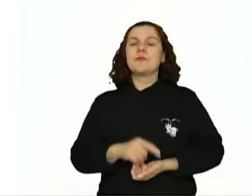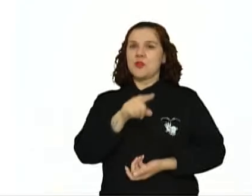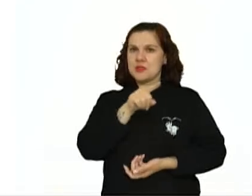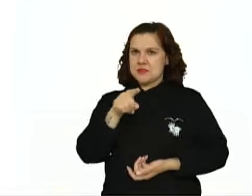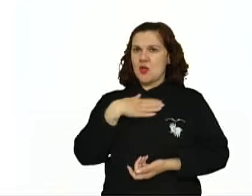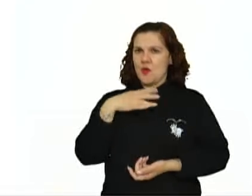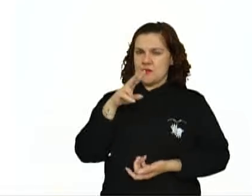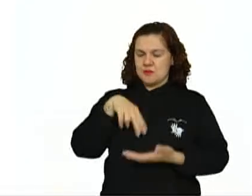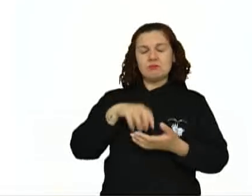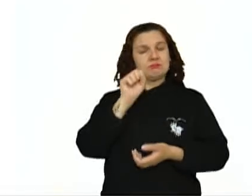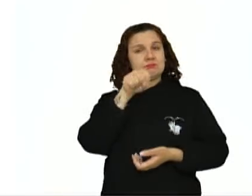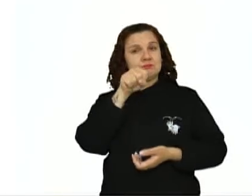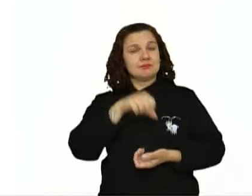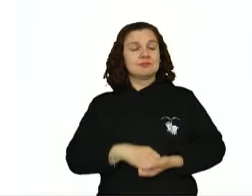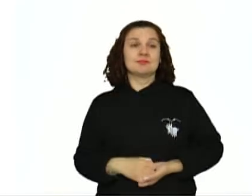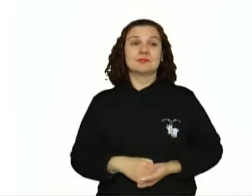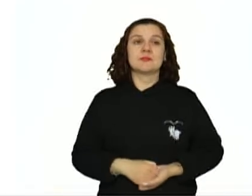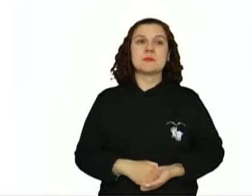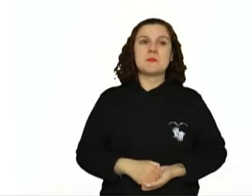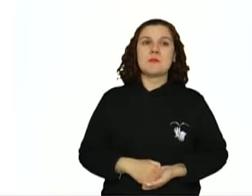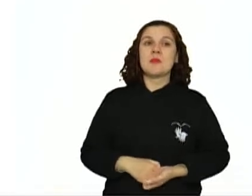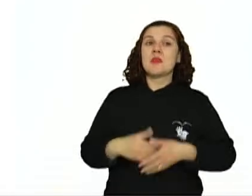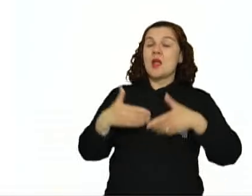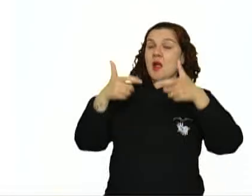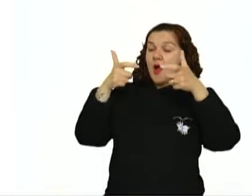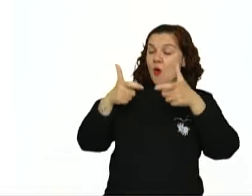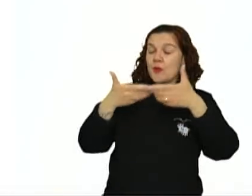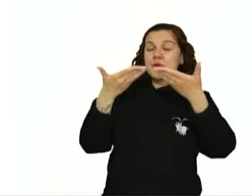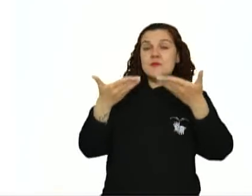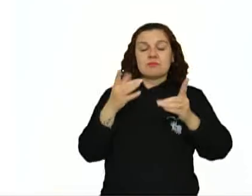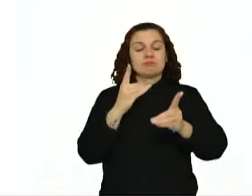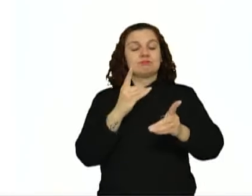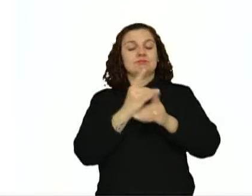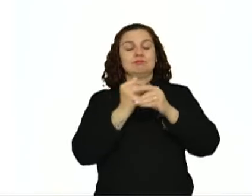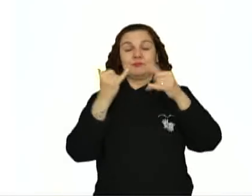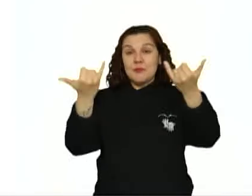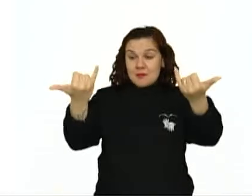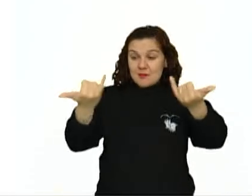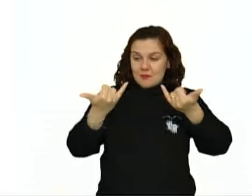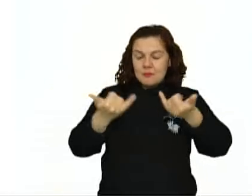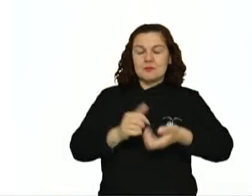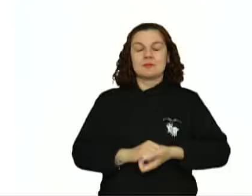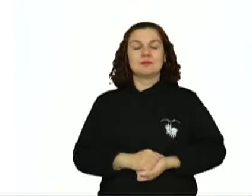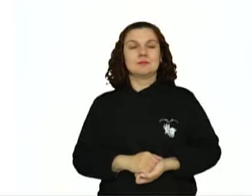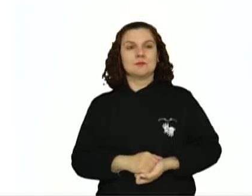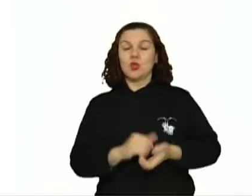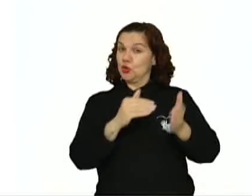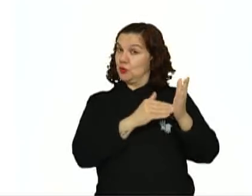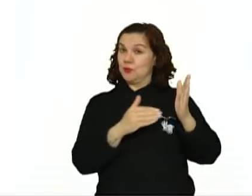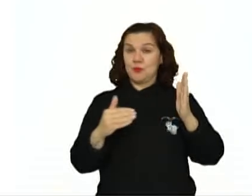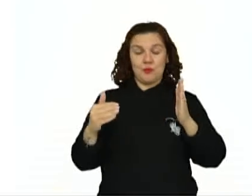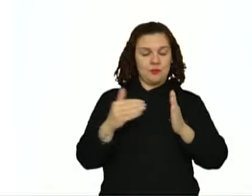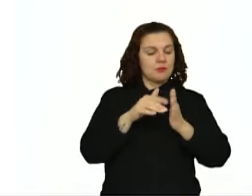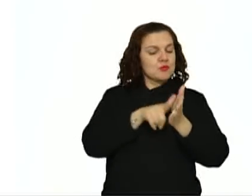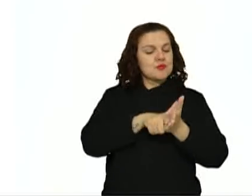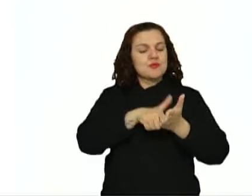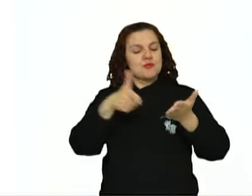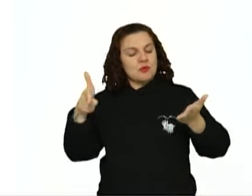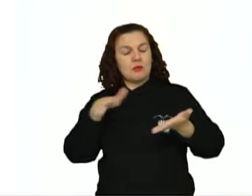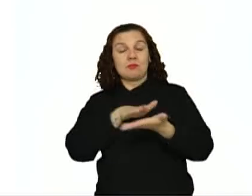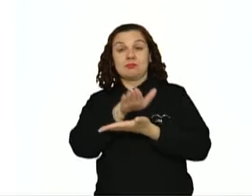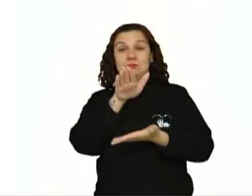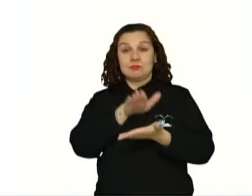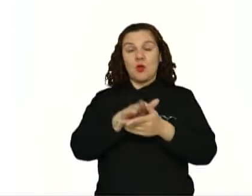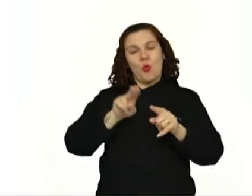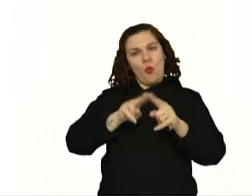Você gosta de ler? Sim. Por qual ou quais meios você busca ficar informado? Todos. Jornais, impressos